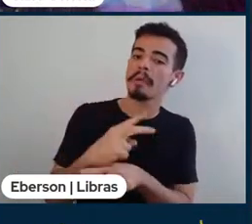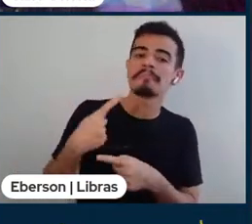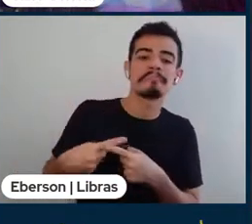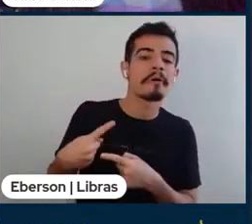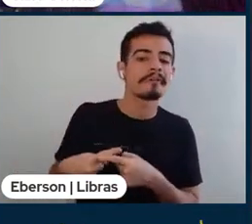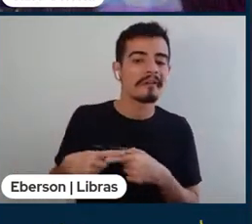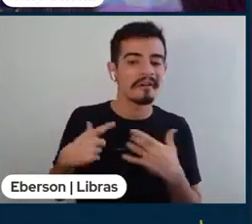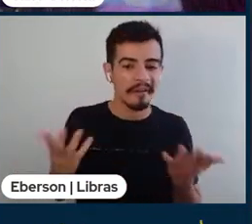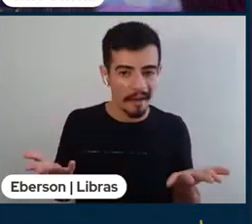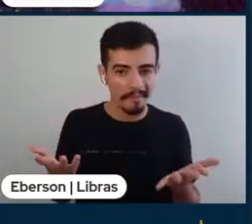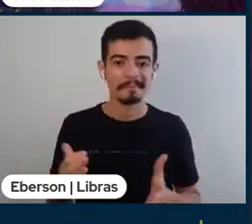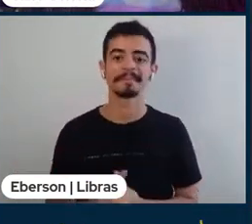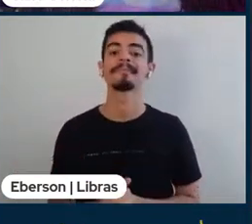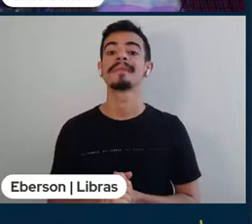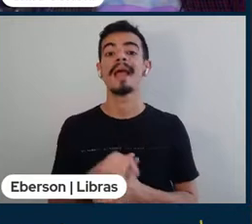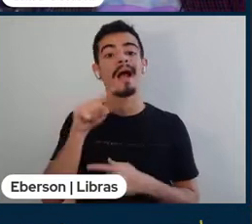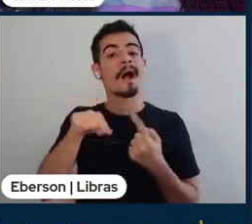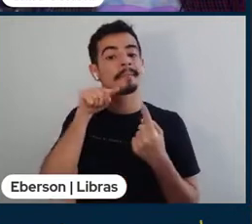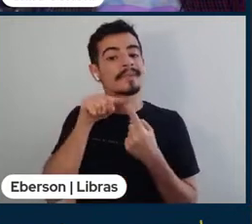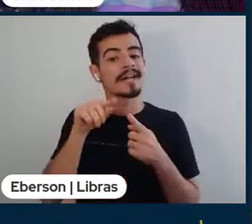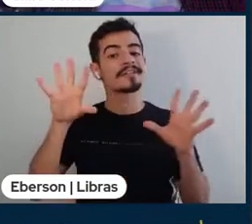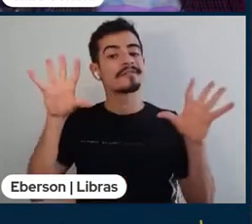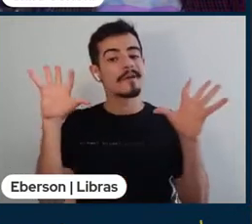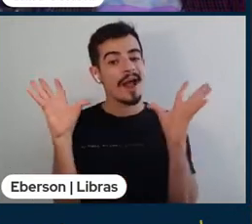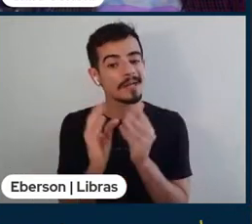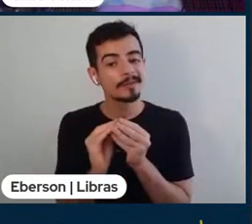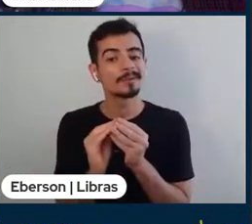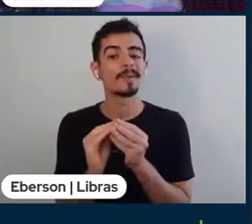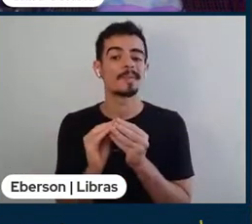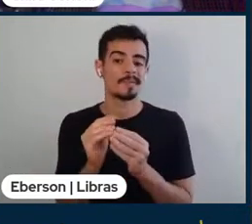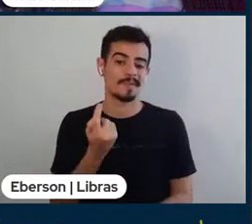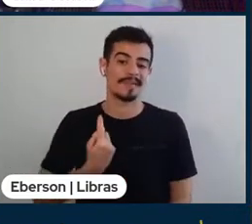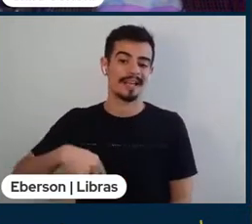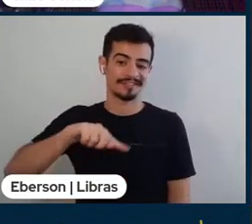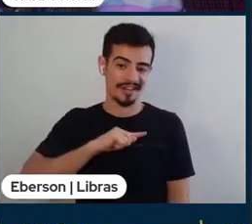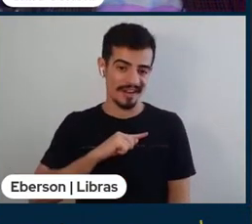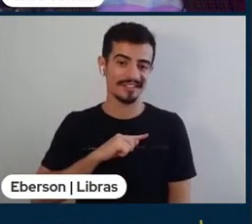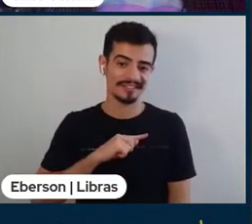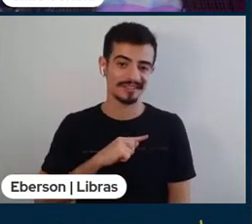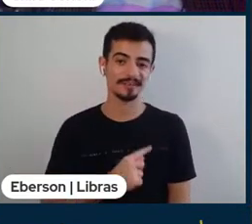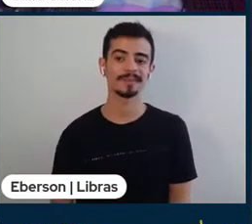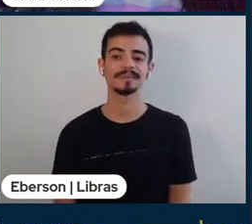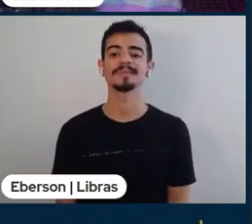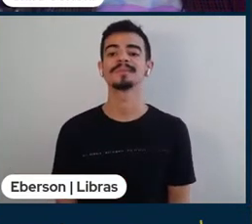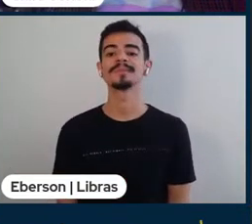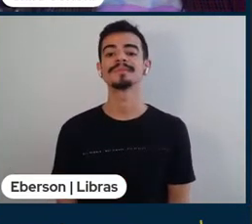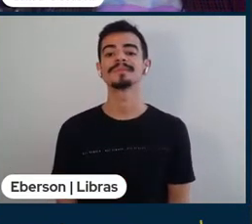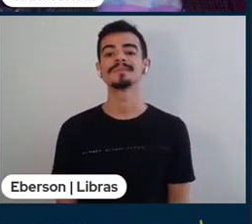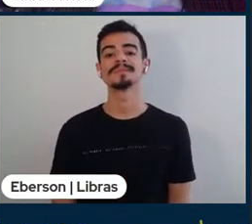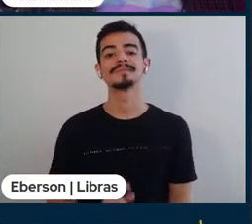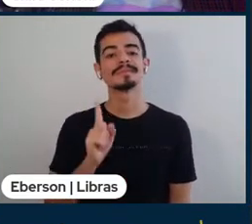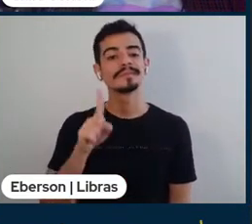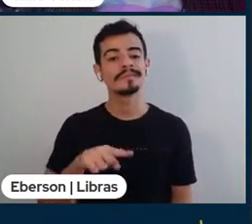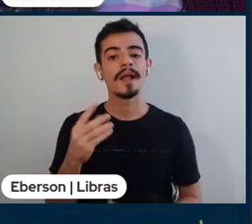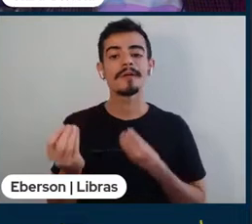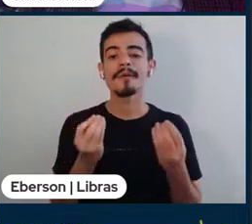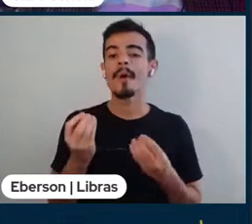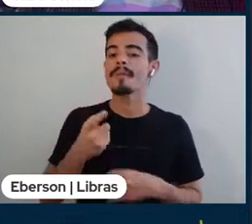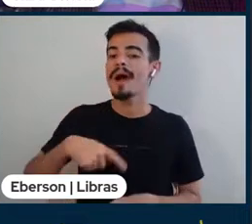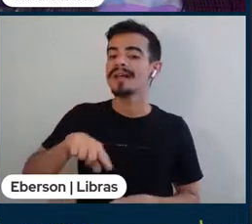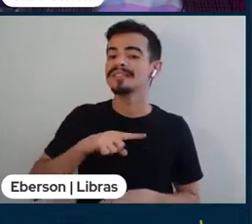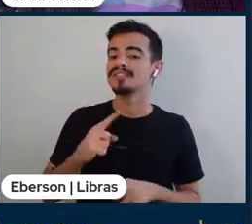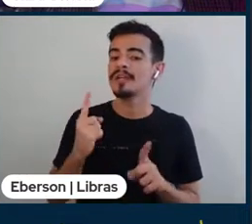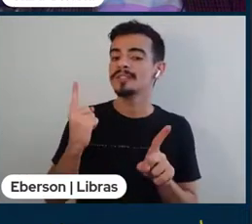o objetivo é mais dar um resuminho da gente, né? A gente já falou um pouquinho. Mas é como que a gente descobriu essa área de bot,